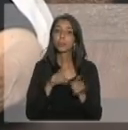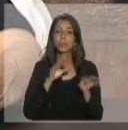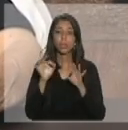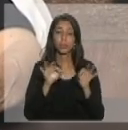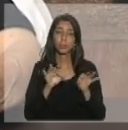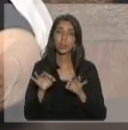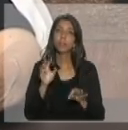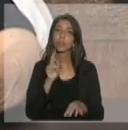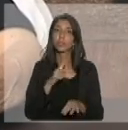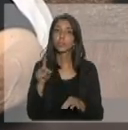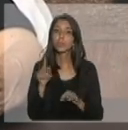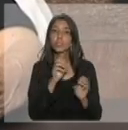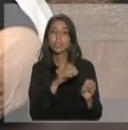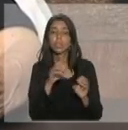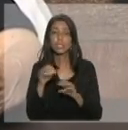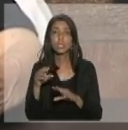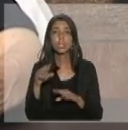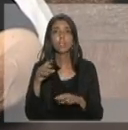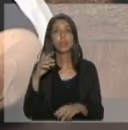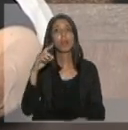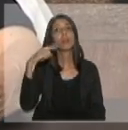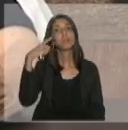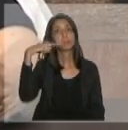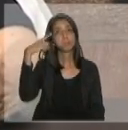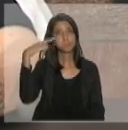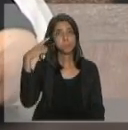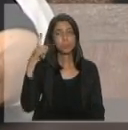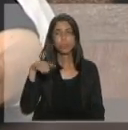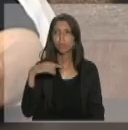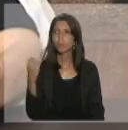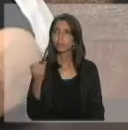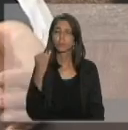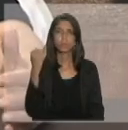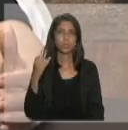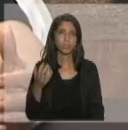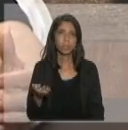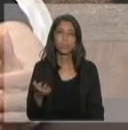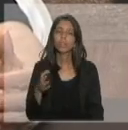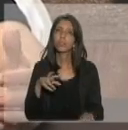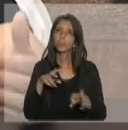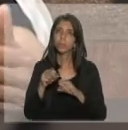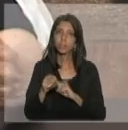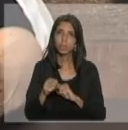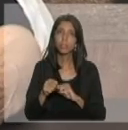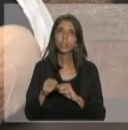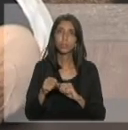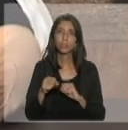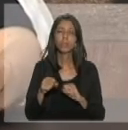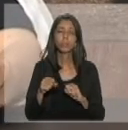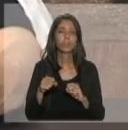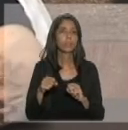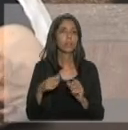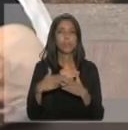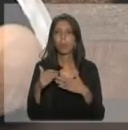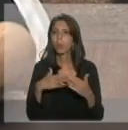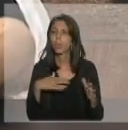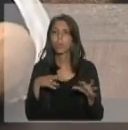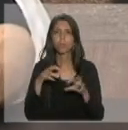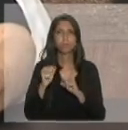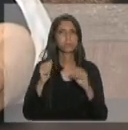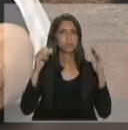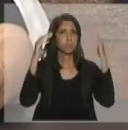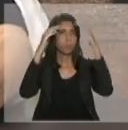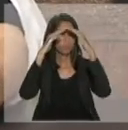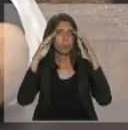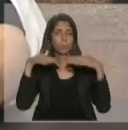prepara professores a ensinar direito, que é a coisa básica, é a formação básica de seja bailarino profissional